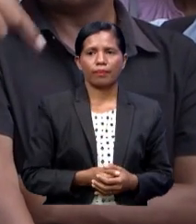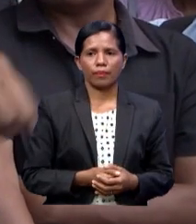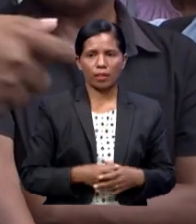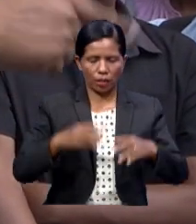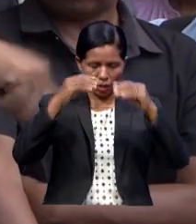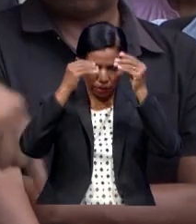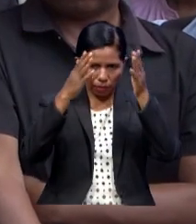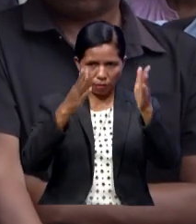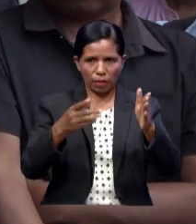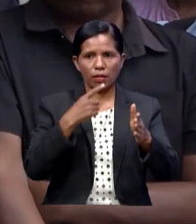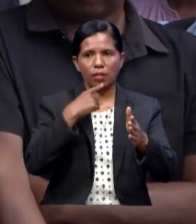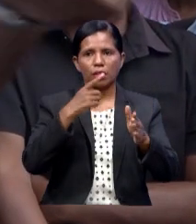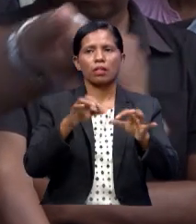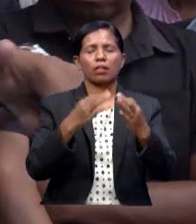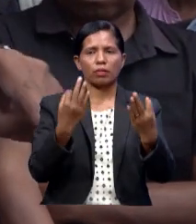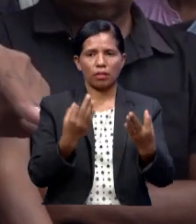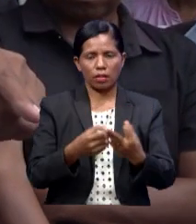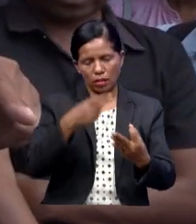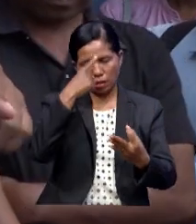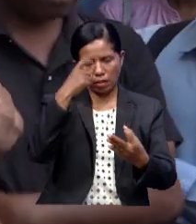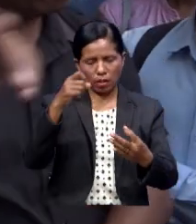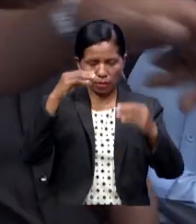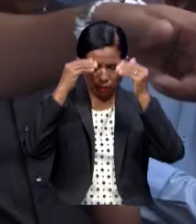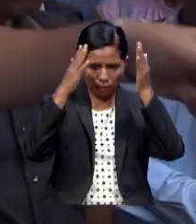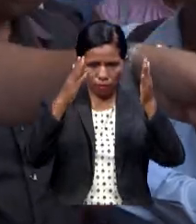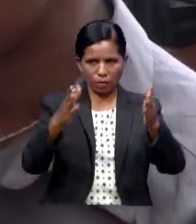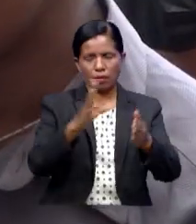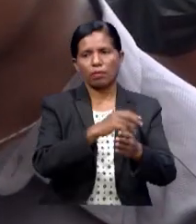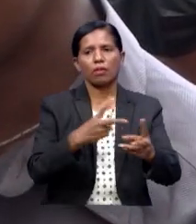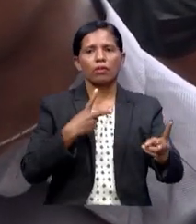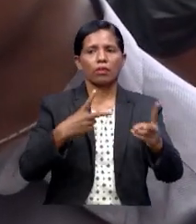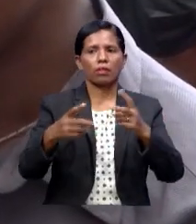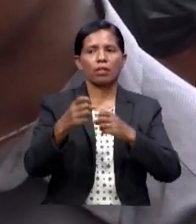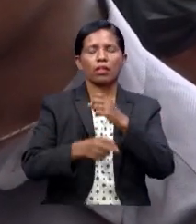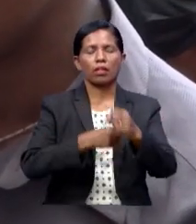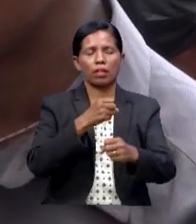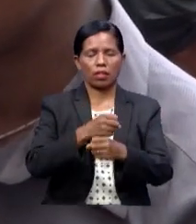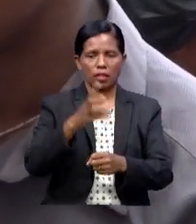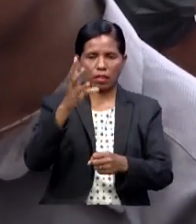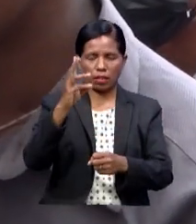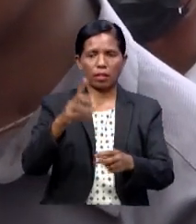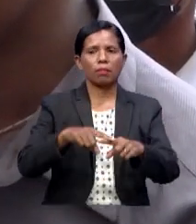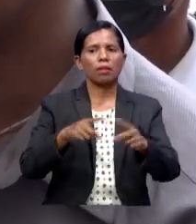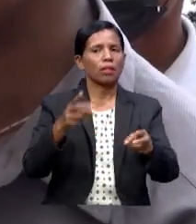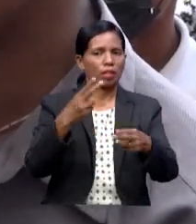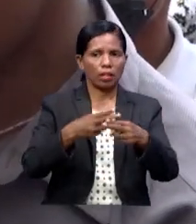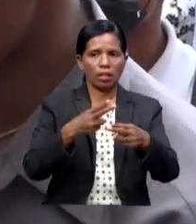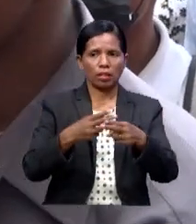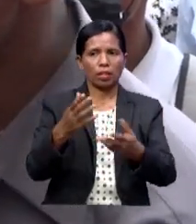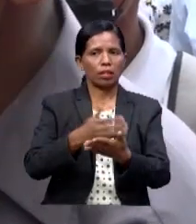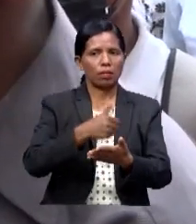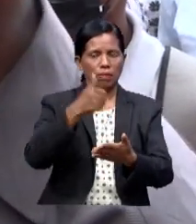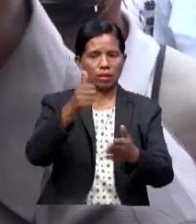Professor Hirakne considera ia familiarismo, tamba professor Balung voluntário liu tinang nengona, mai benarang la passe ia proceso